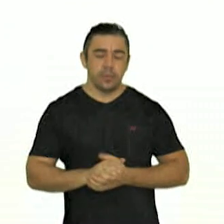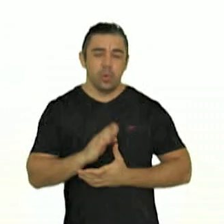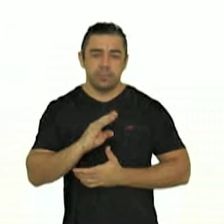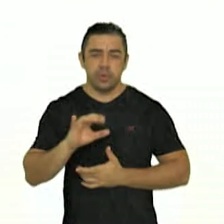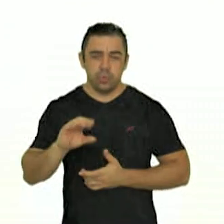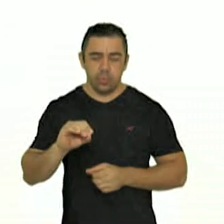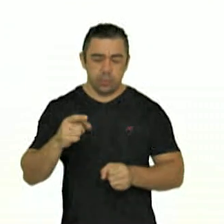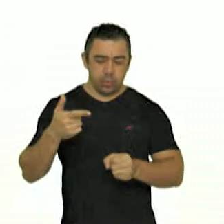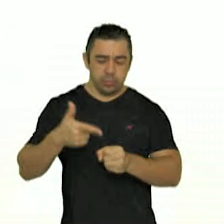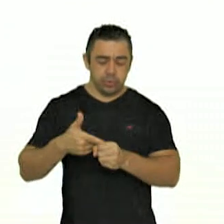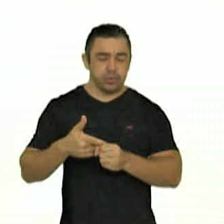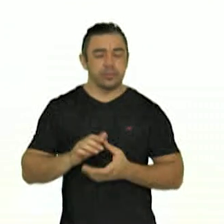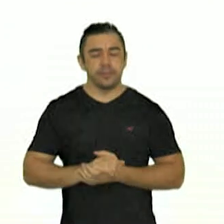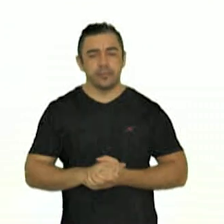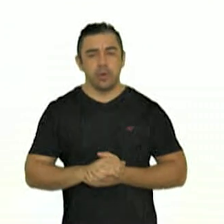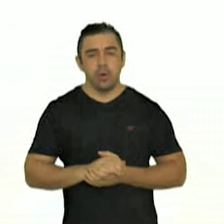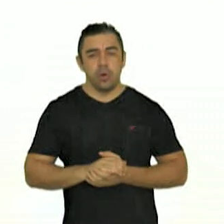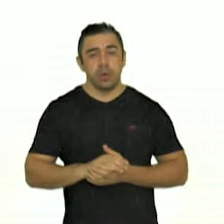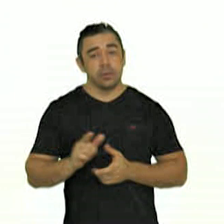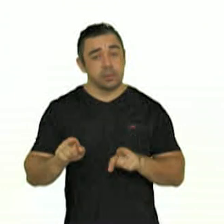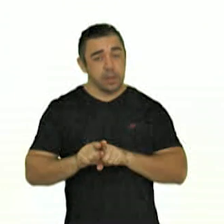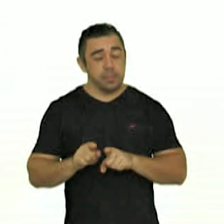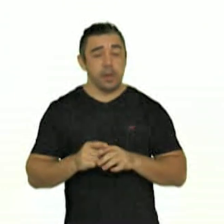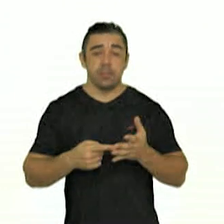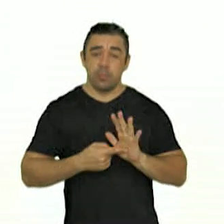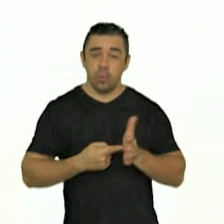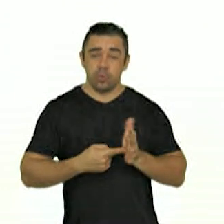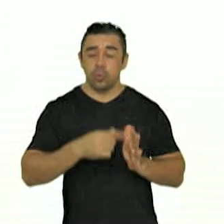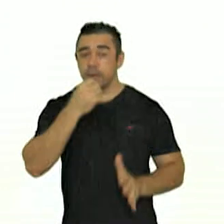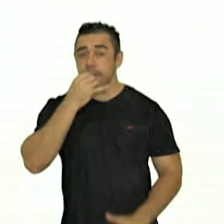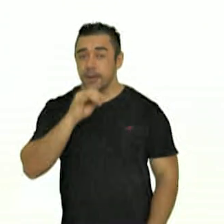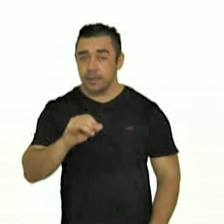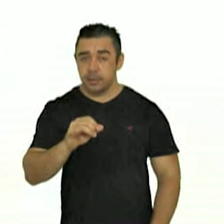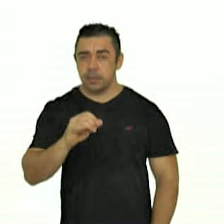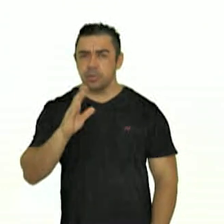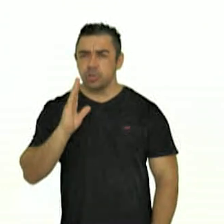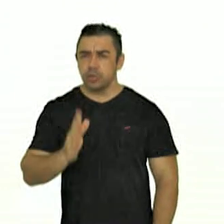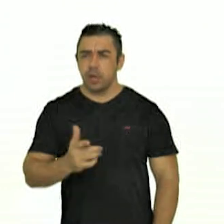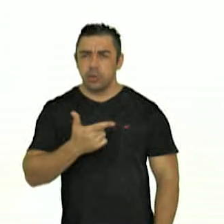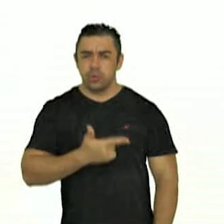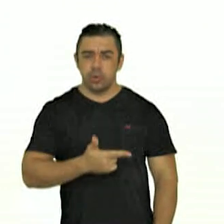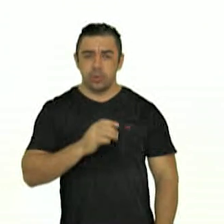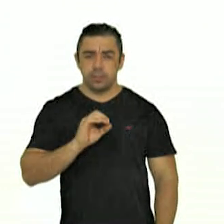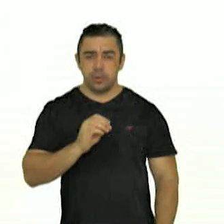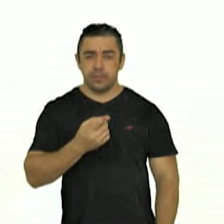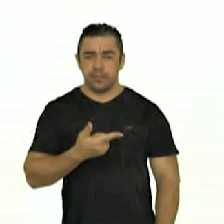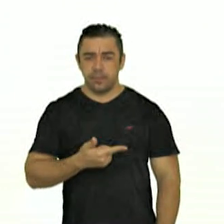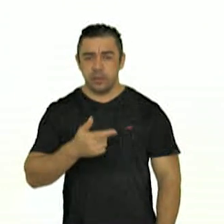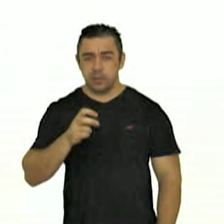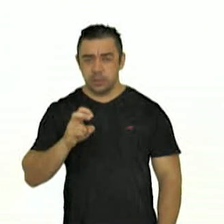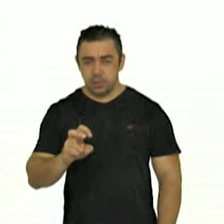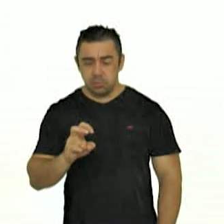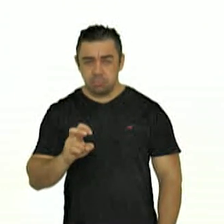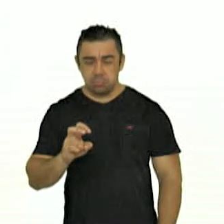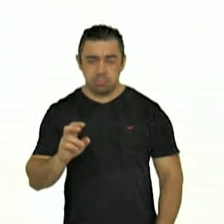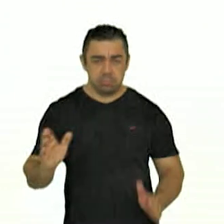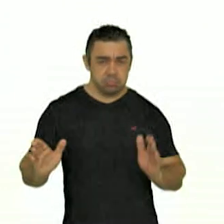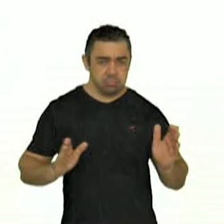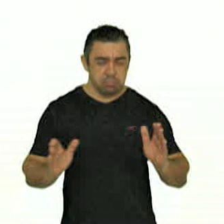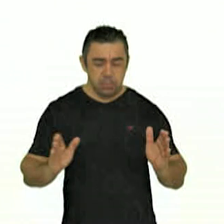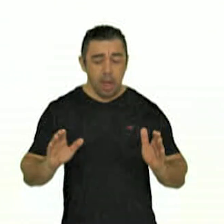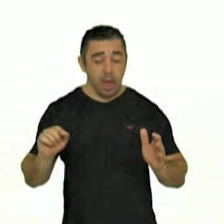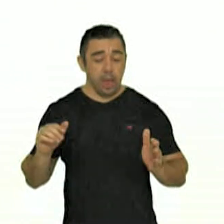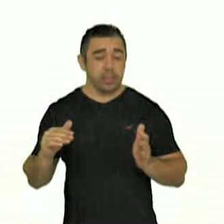Biocombustíveis, motores elétricos, os europeus já para, acho que 2025, com a pandemia agora, não sei se os planos mudaram por